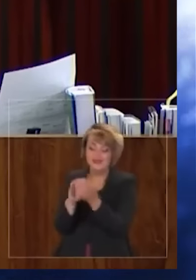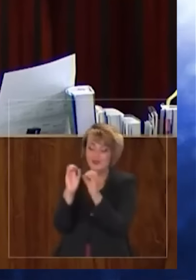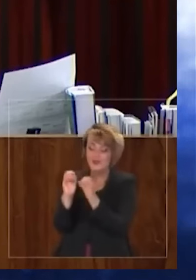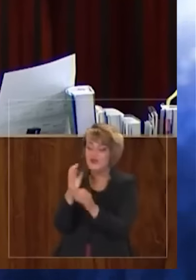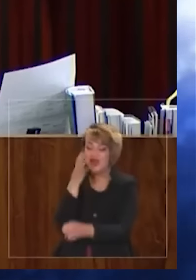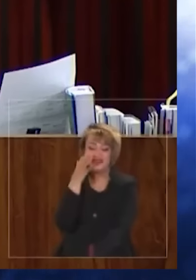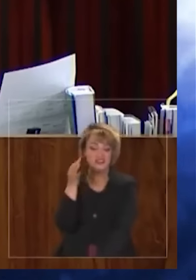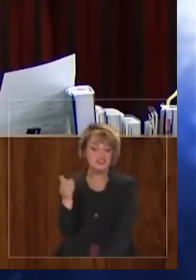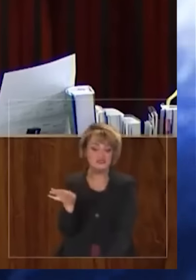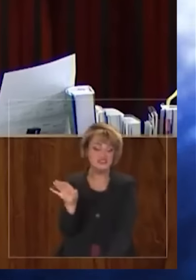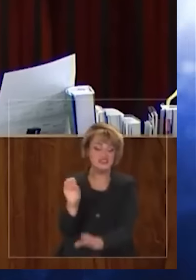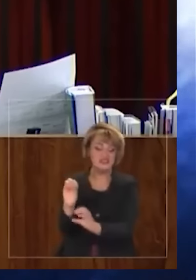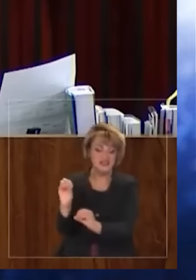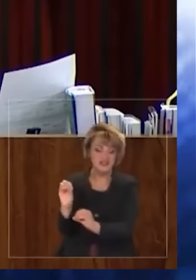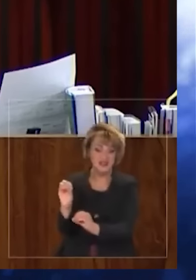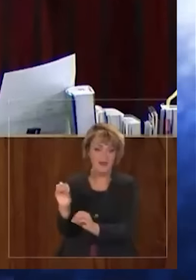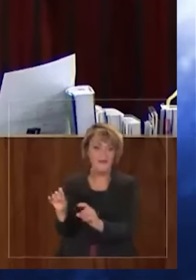referido